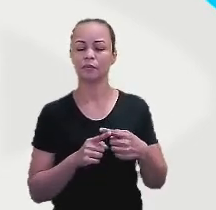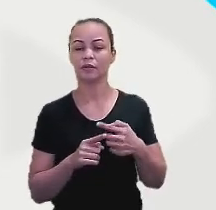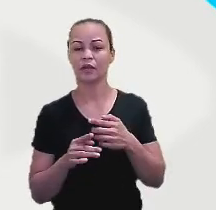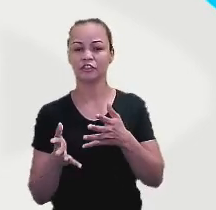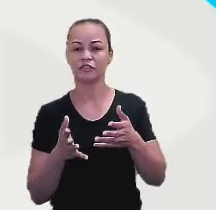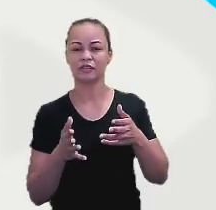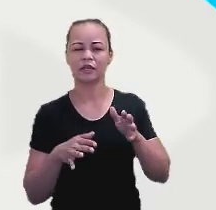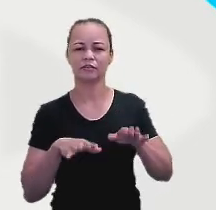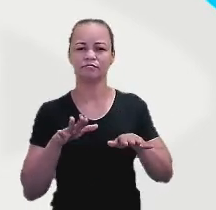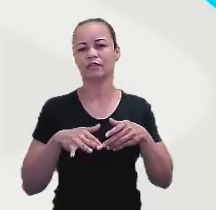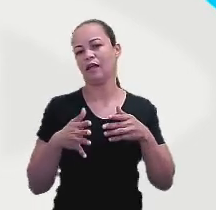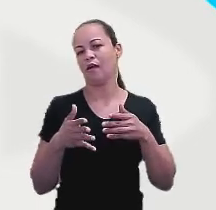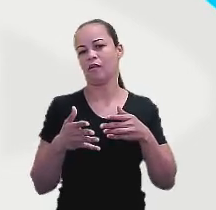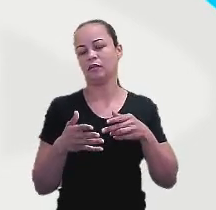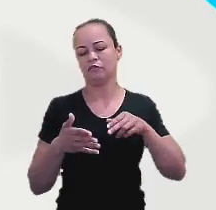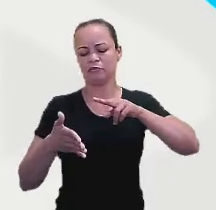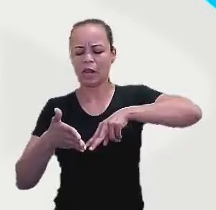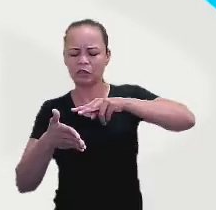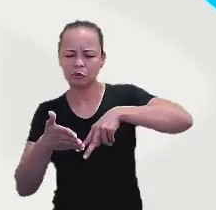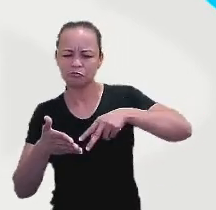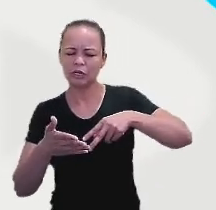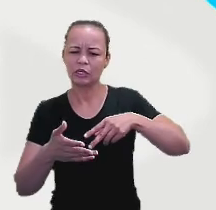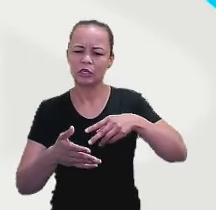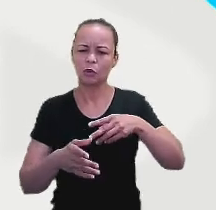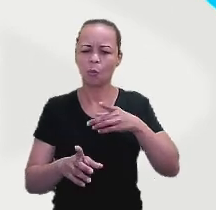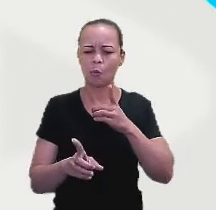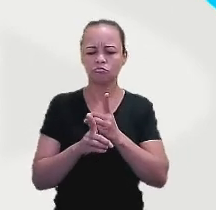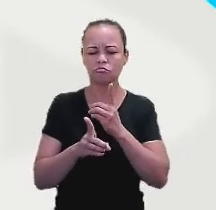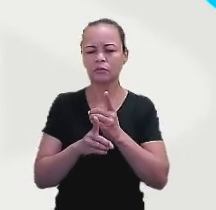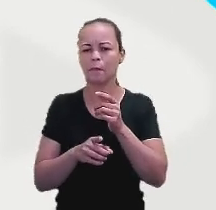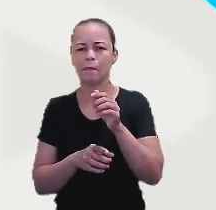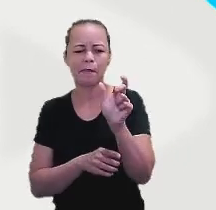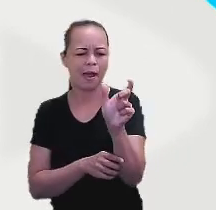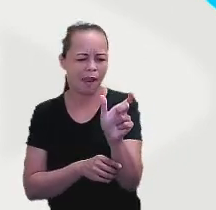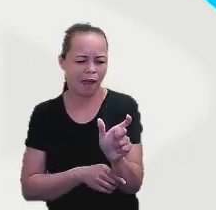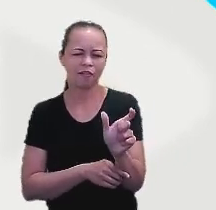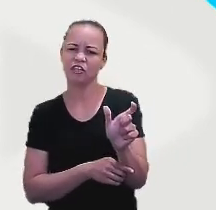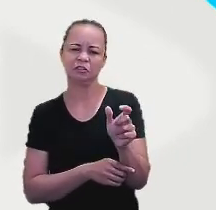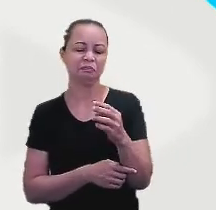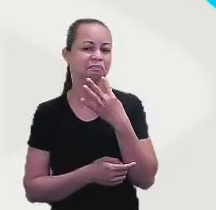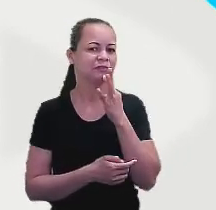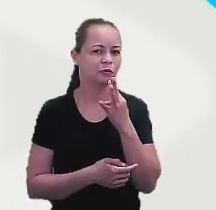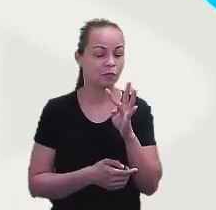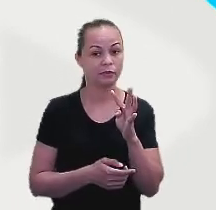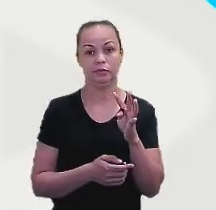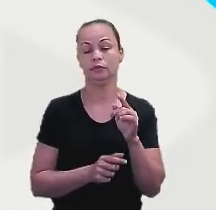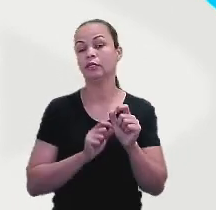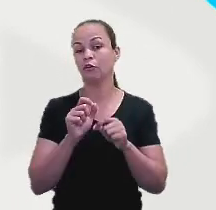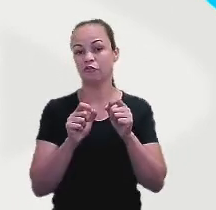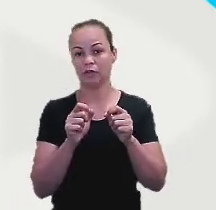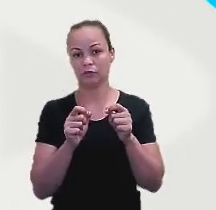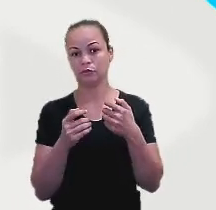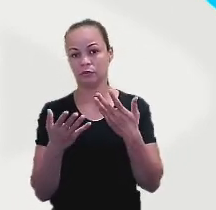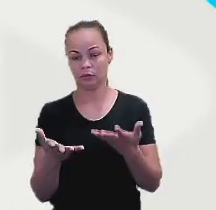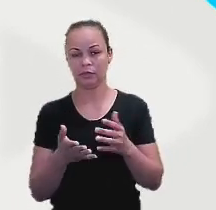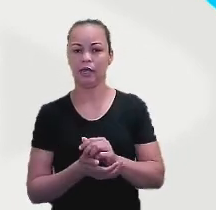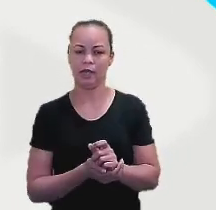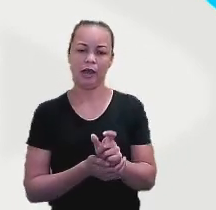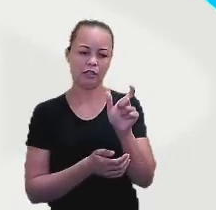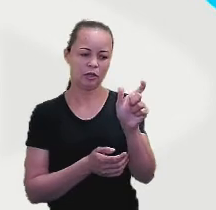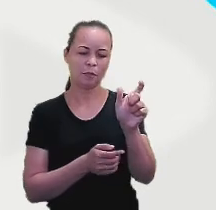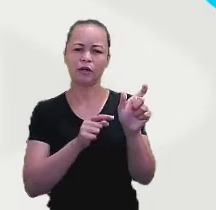e encontramos palavras desconhecidas. Então, nós podemos grifar essa palavrinha, se o livro for da gente,